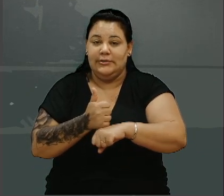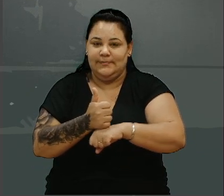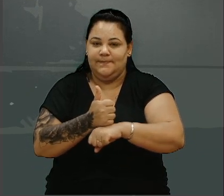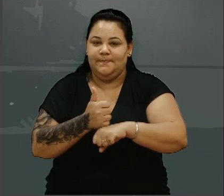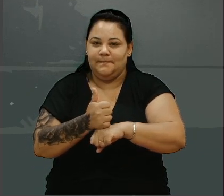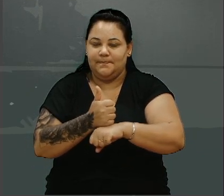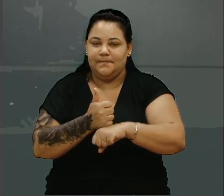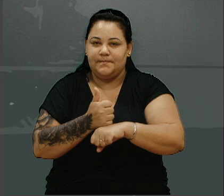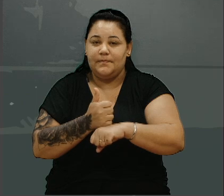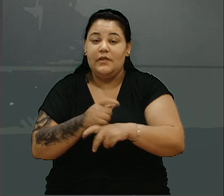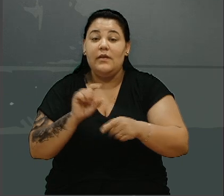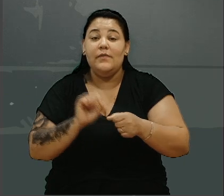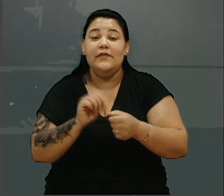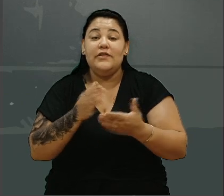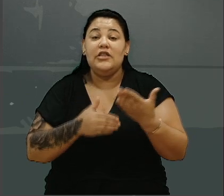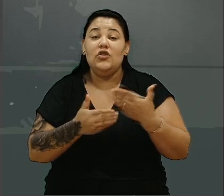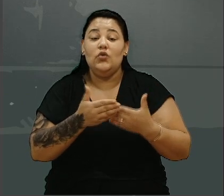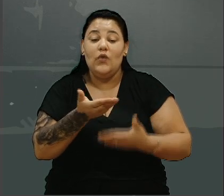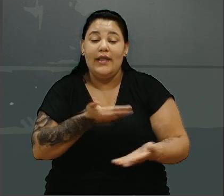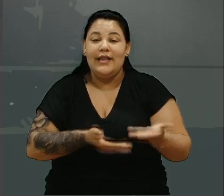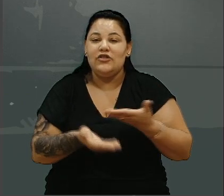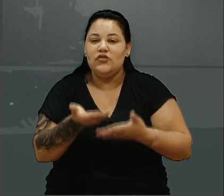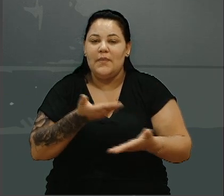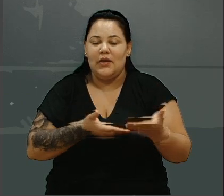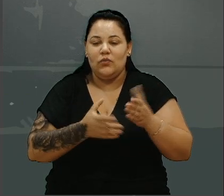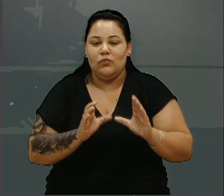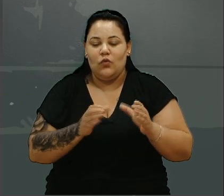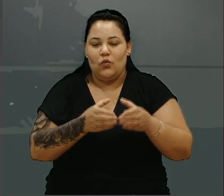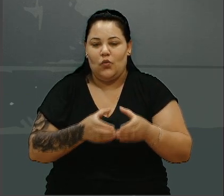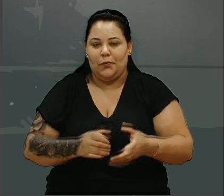profissionais em atendimento em toda a nossa rede.